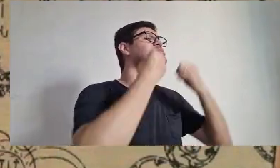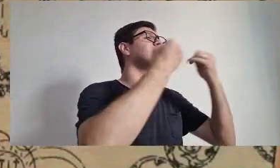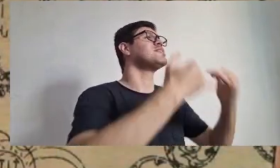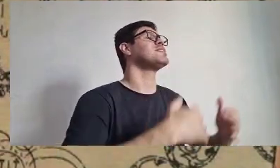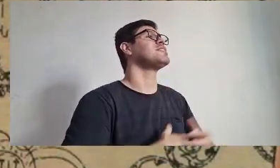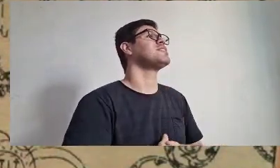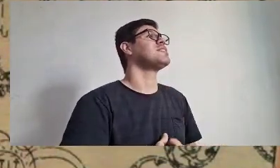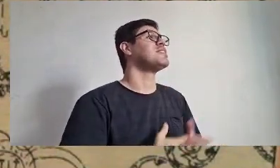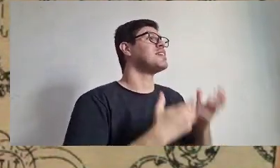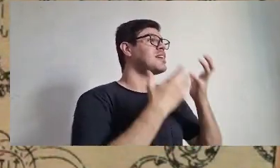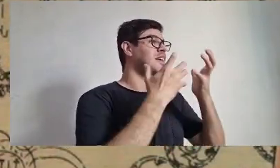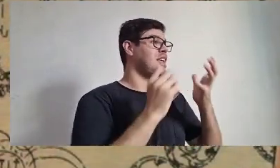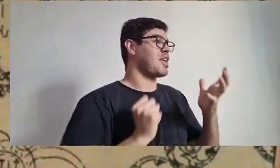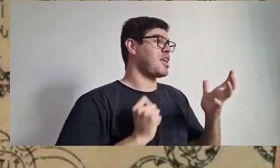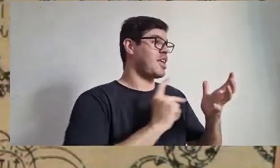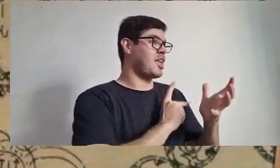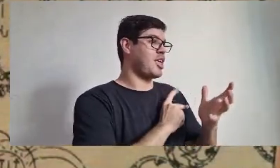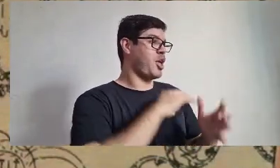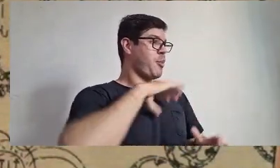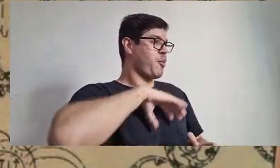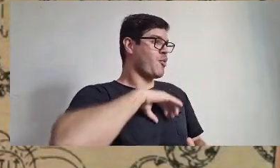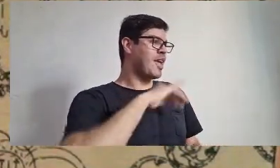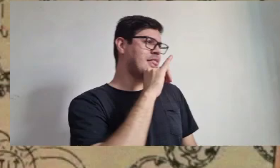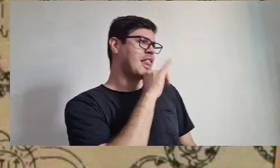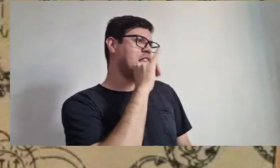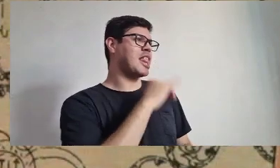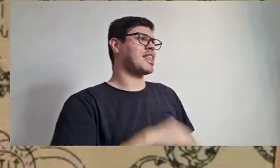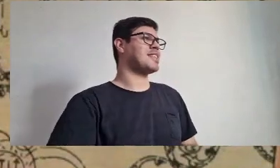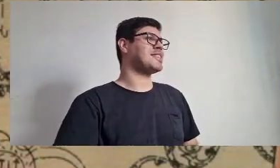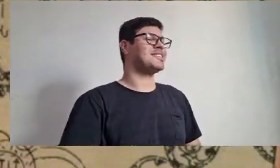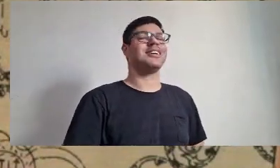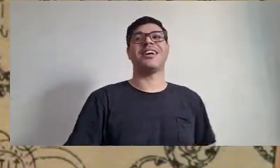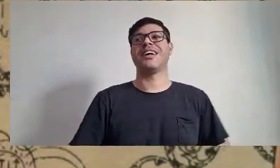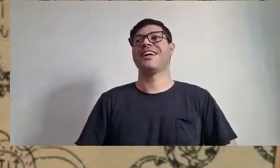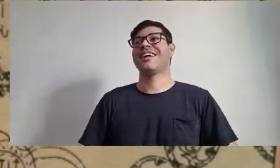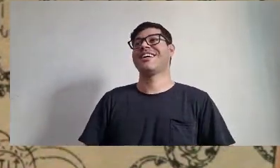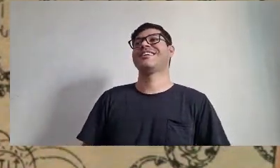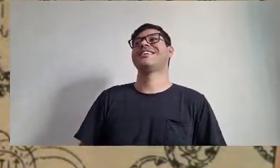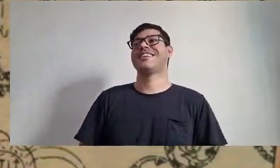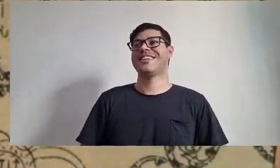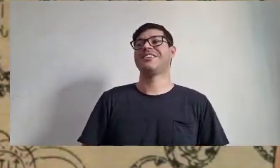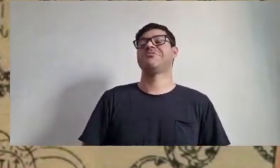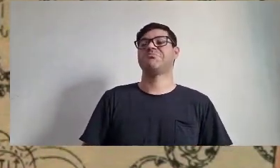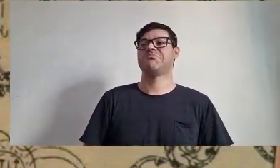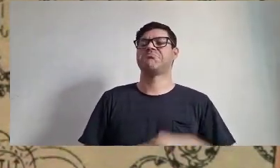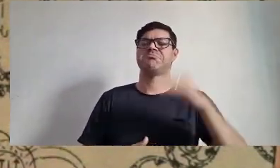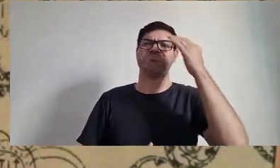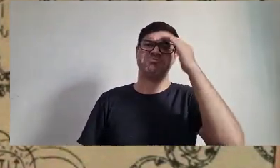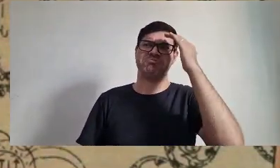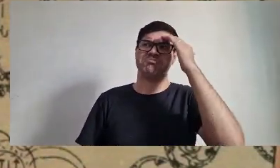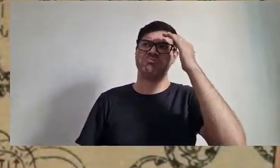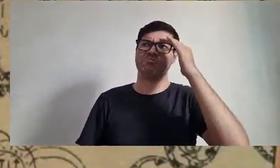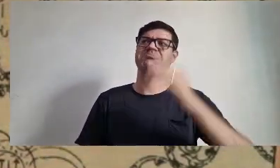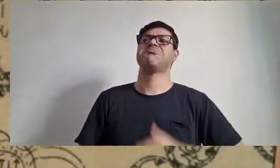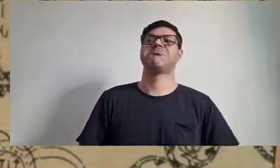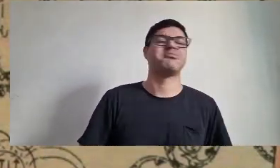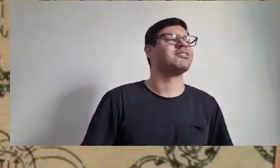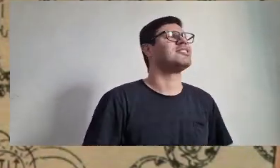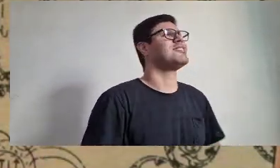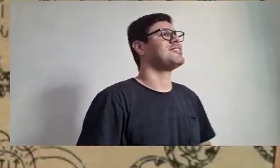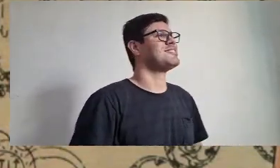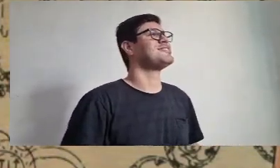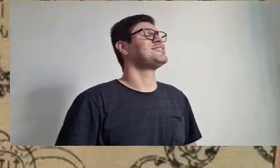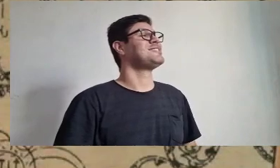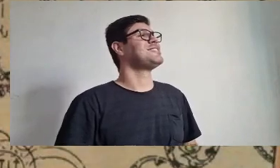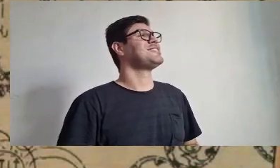querem a bênção apostólica em português ou italiano? Todo mundo fala italiano. Então, la graça del nostro,